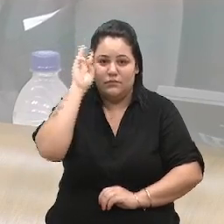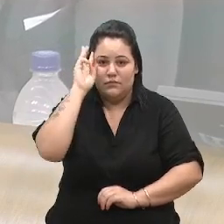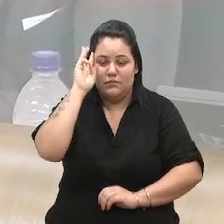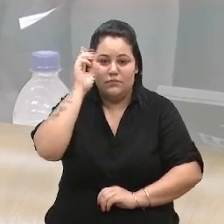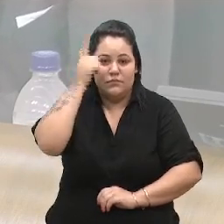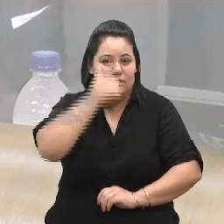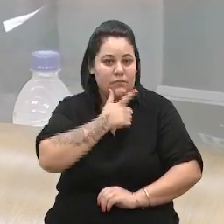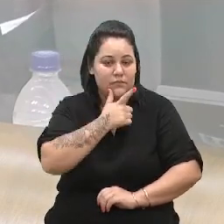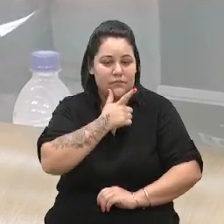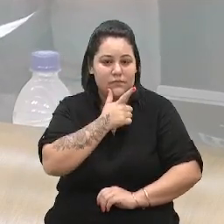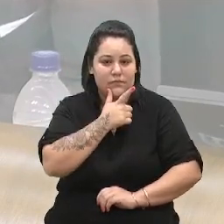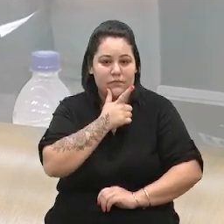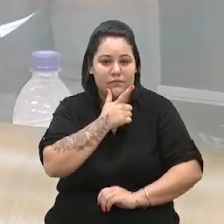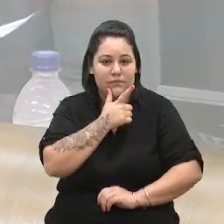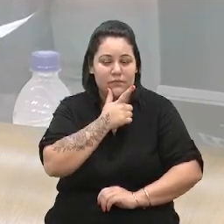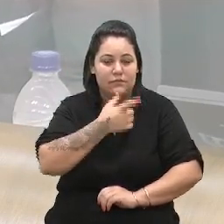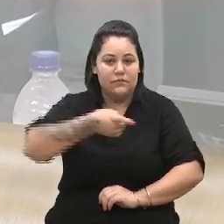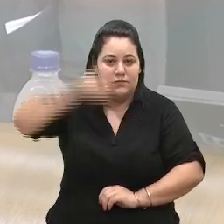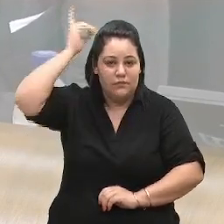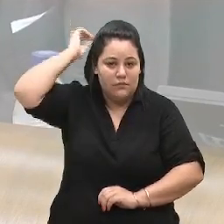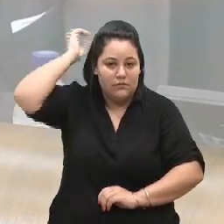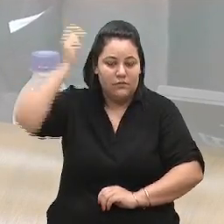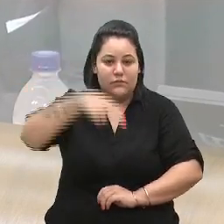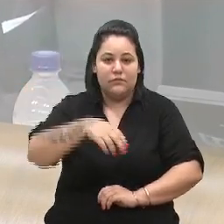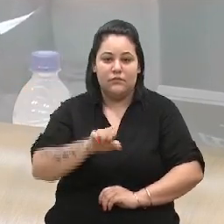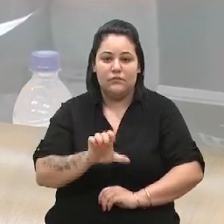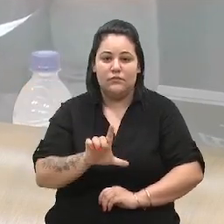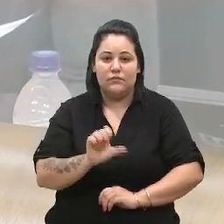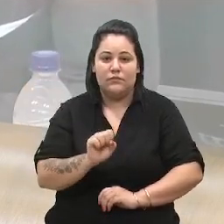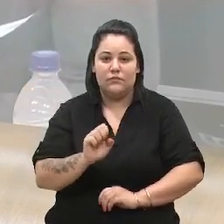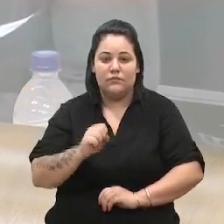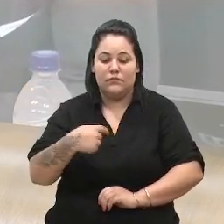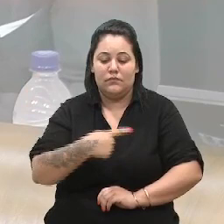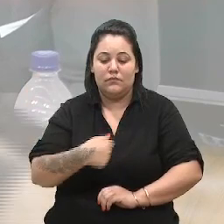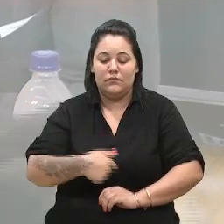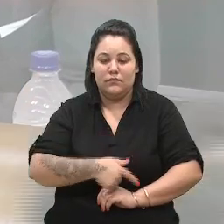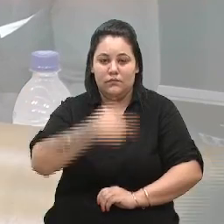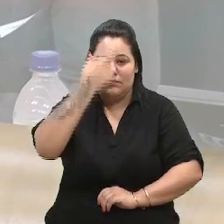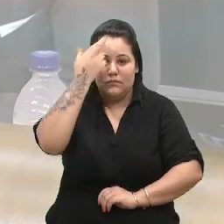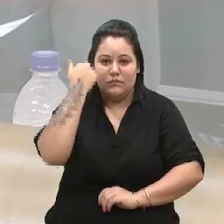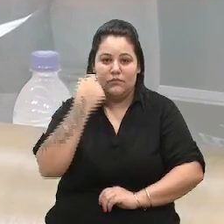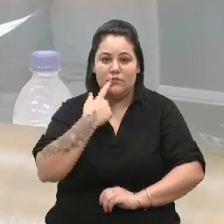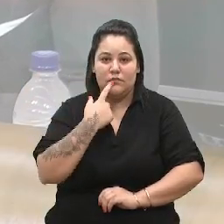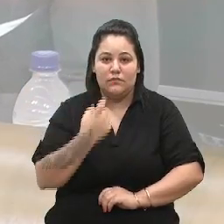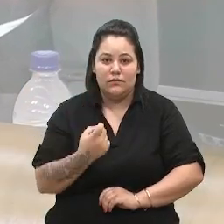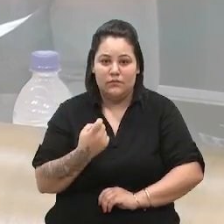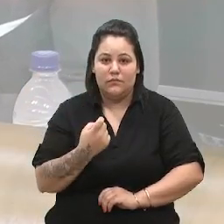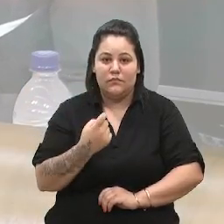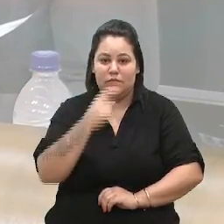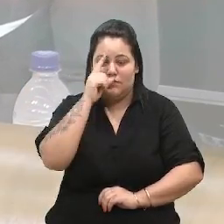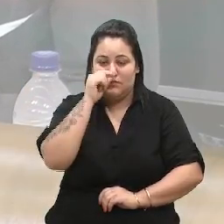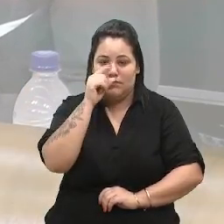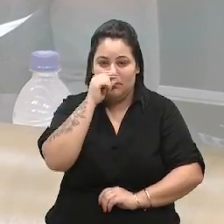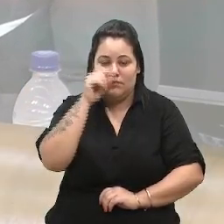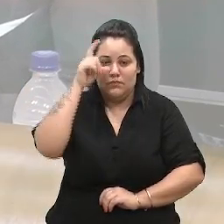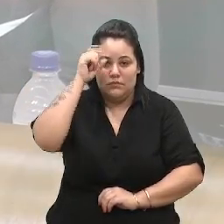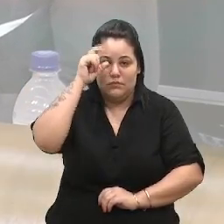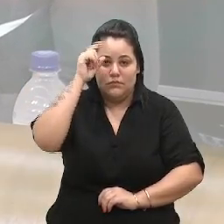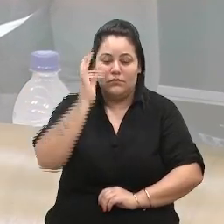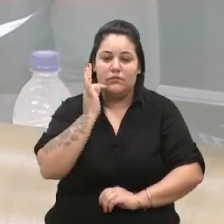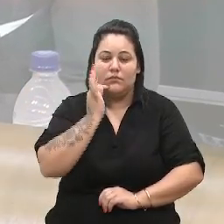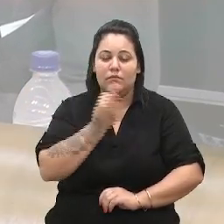Lucas carenato Lucas Dil Nelson Acioli Professor zanquim Rafael Bueno Rose frige Sandro fantinel esalco tatian